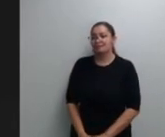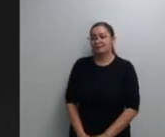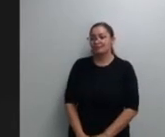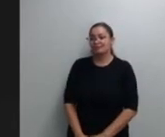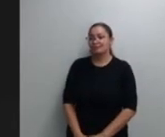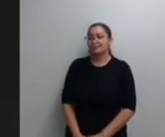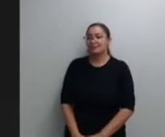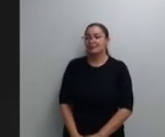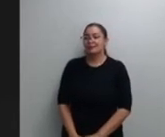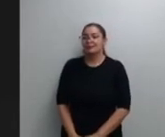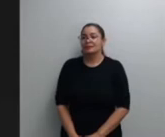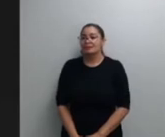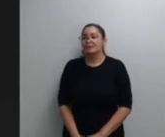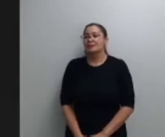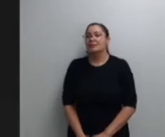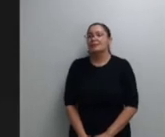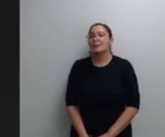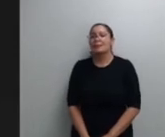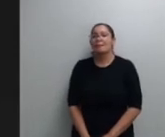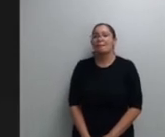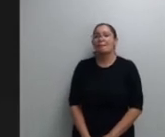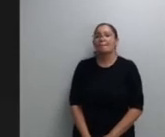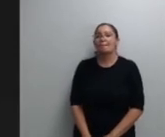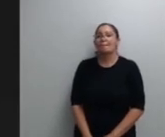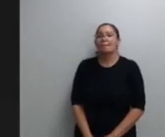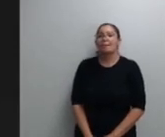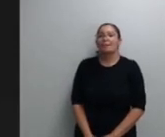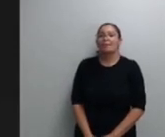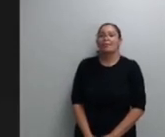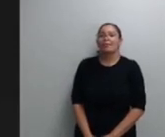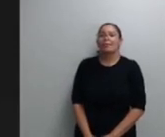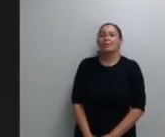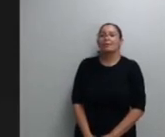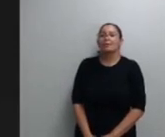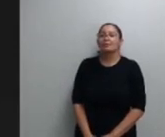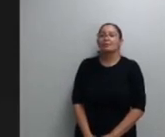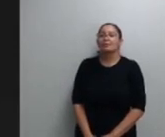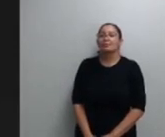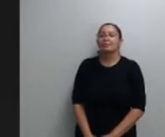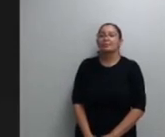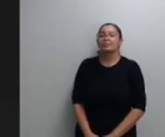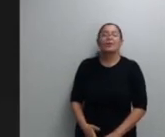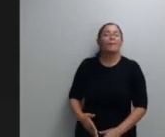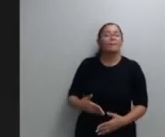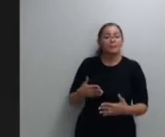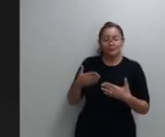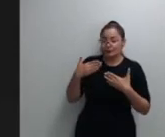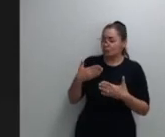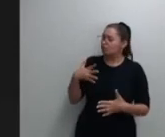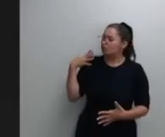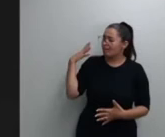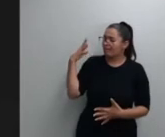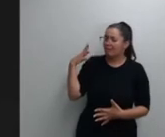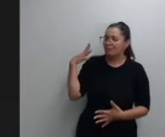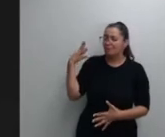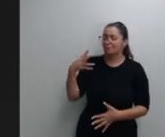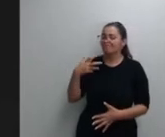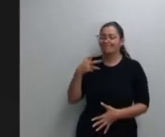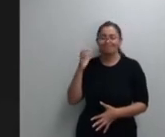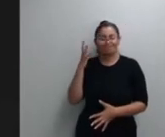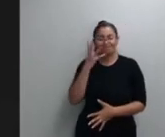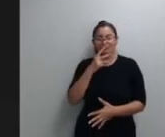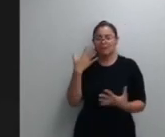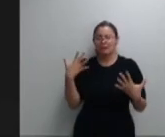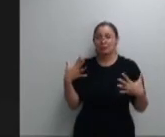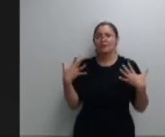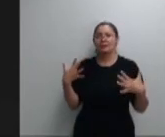obrigado, presidente. Pois não, foram duas belíssimas sustentações. Alguém